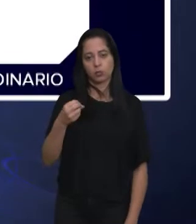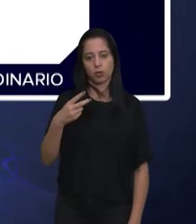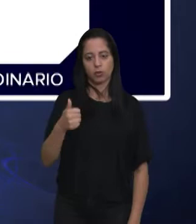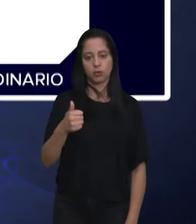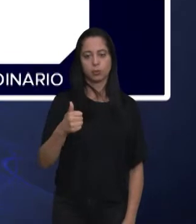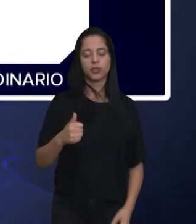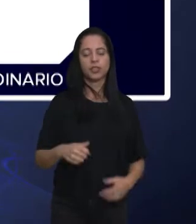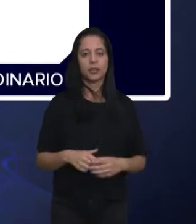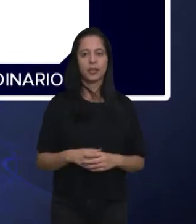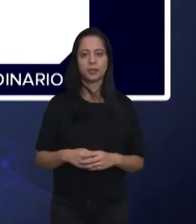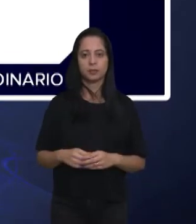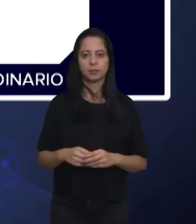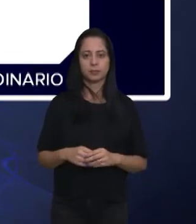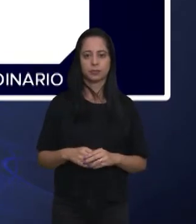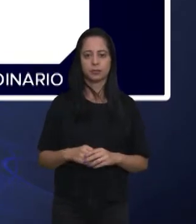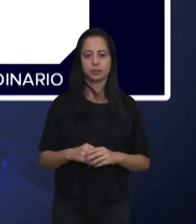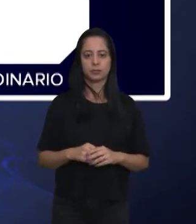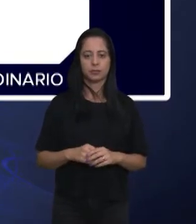1084/2022. Projeto de lei número